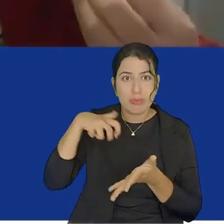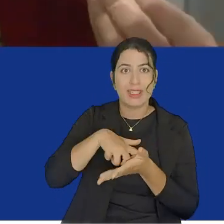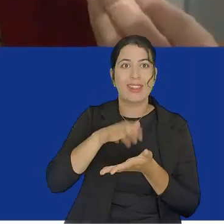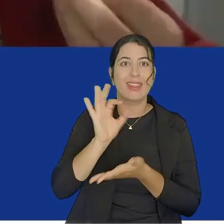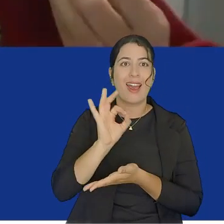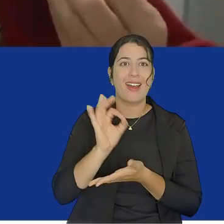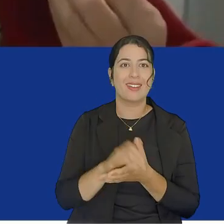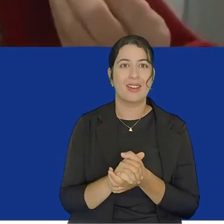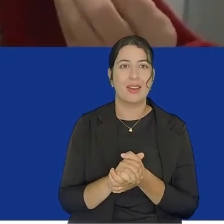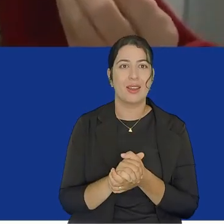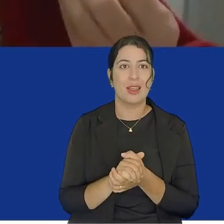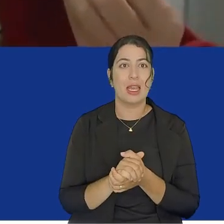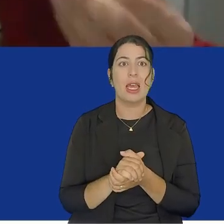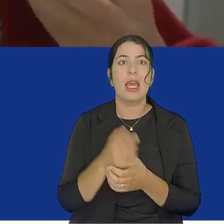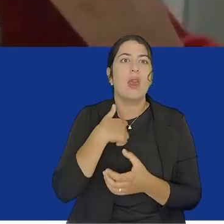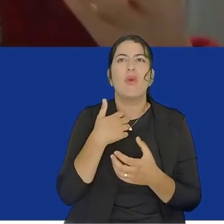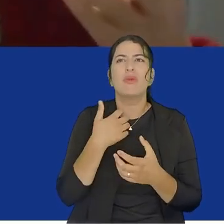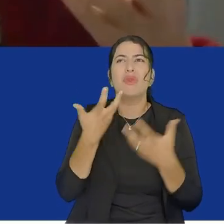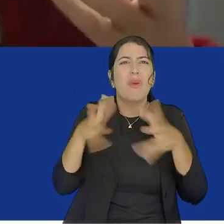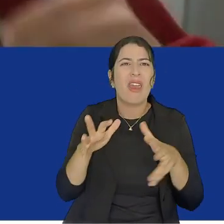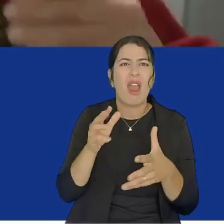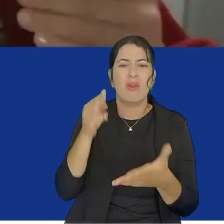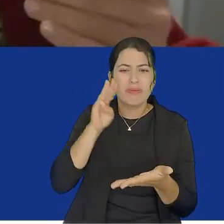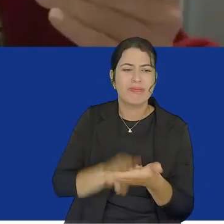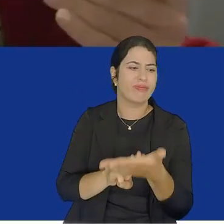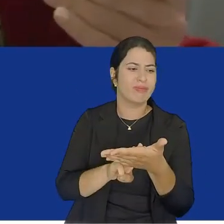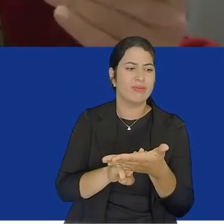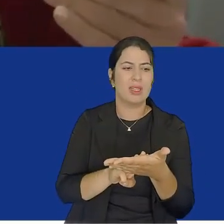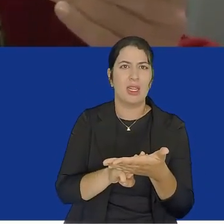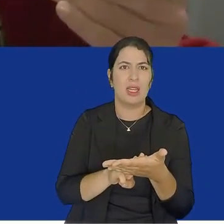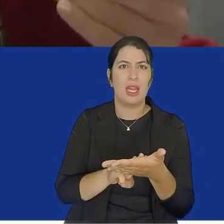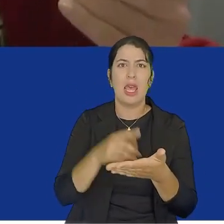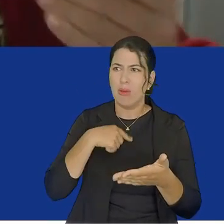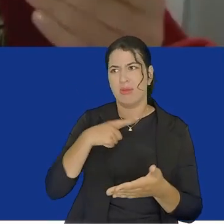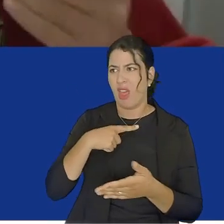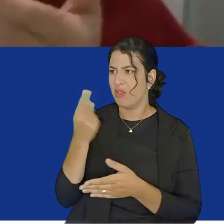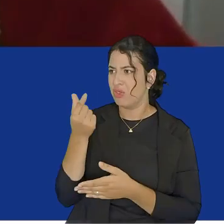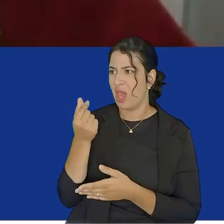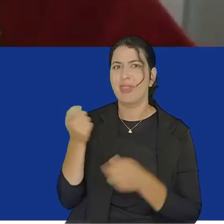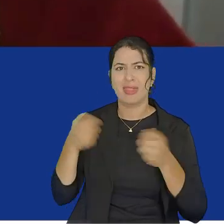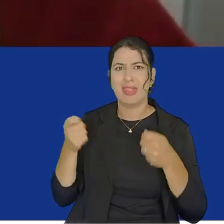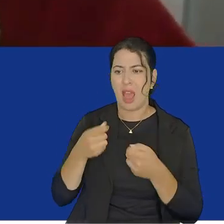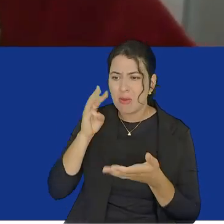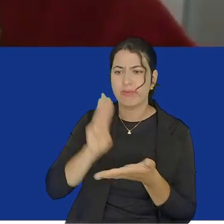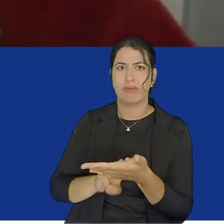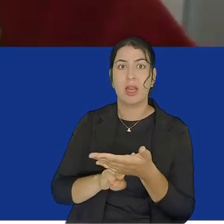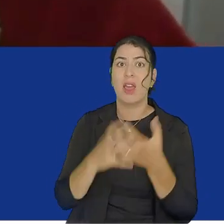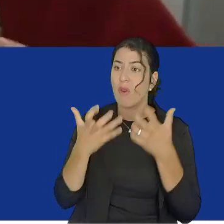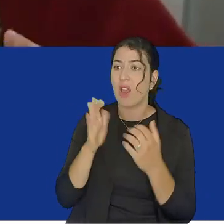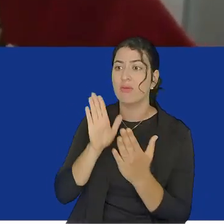eu quero não é pagar uma multa. Eu tenho dinheiro para pagar muito mais que uma multa. Eu quero conversar com essa